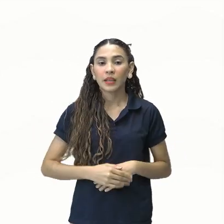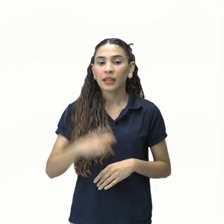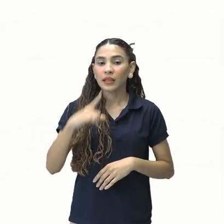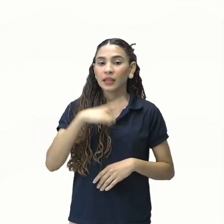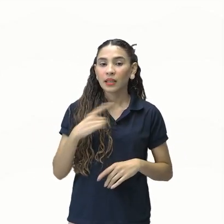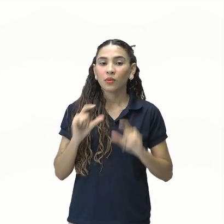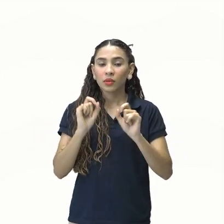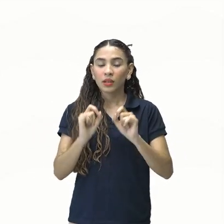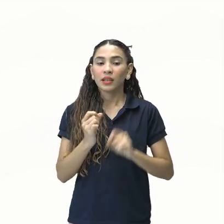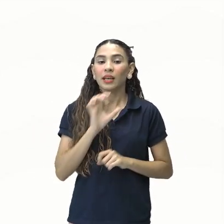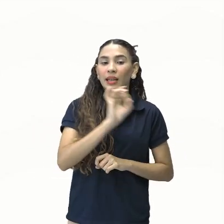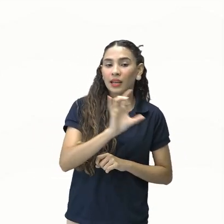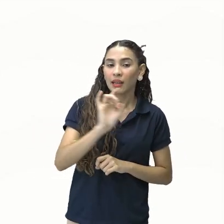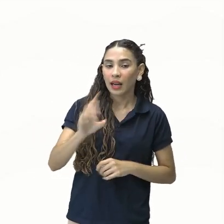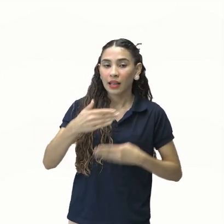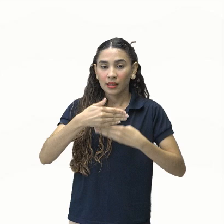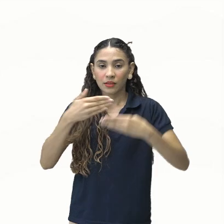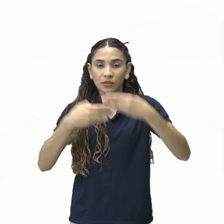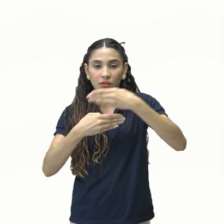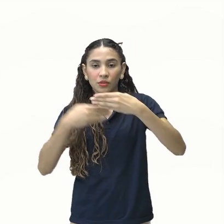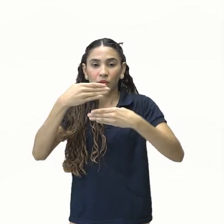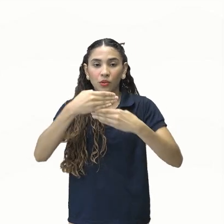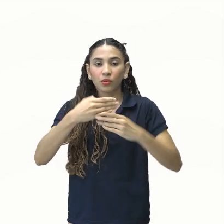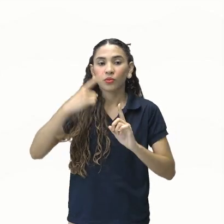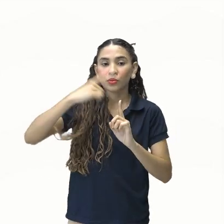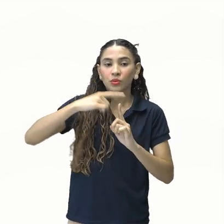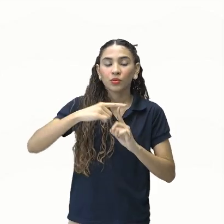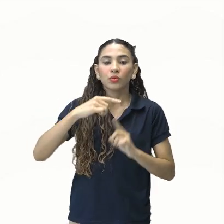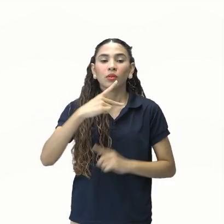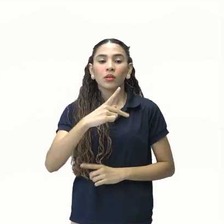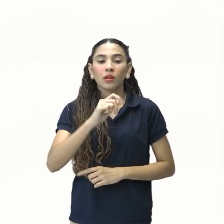tendo cada tijolo a forma de um